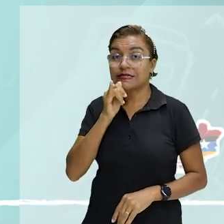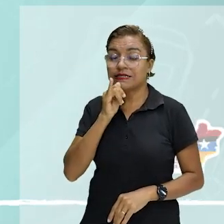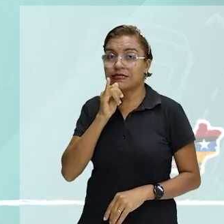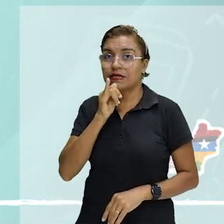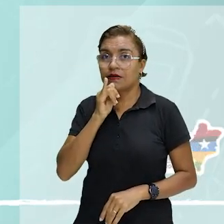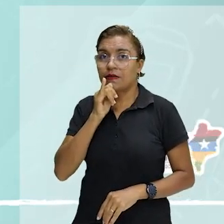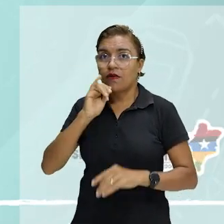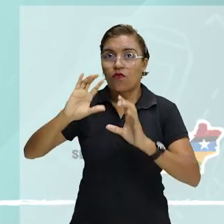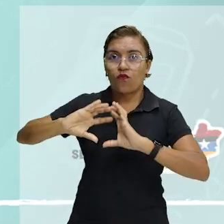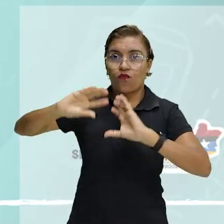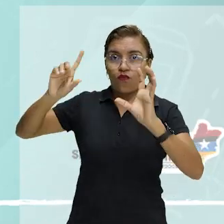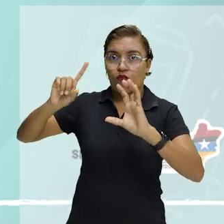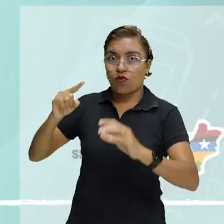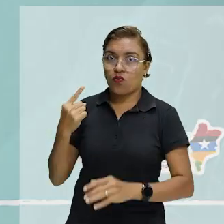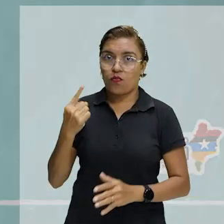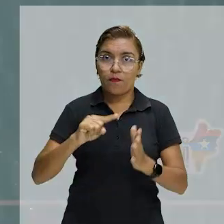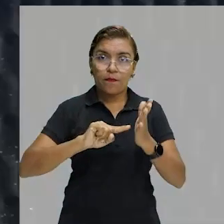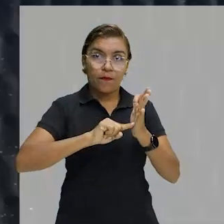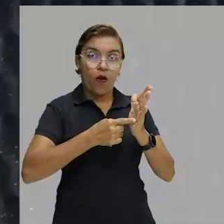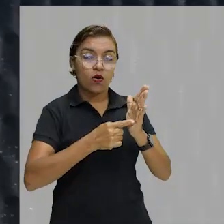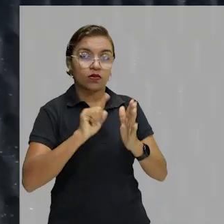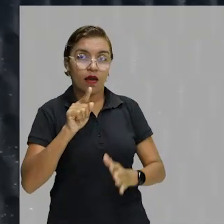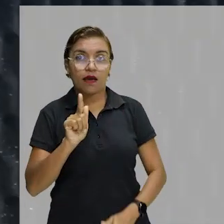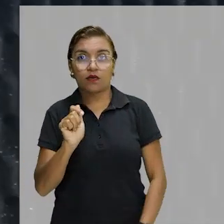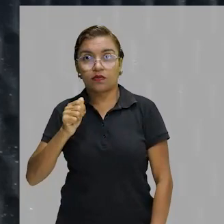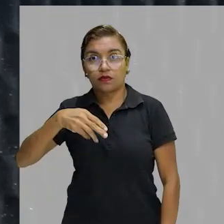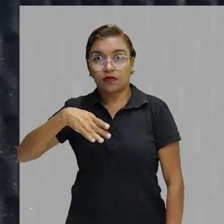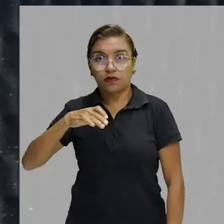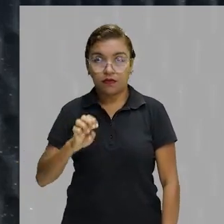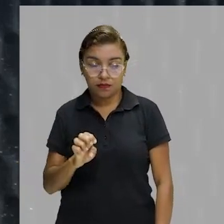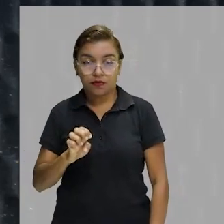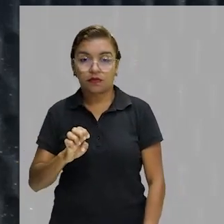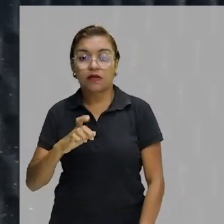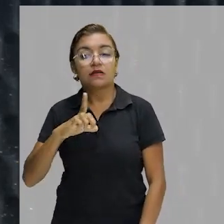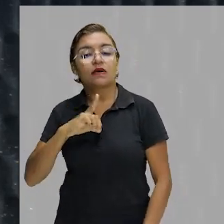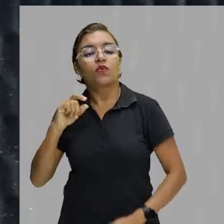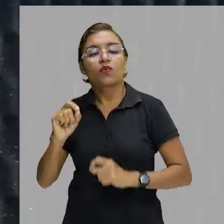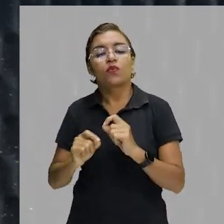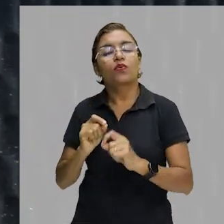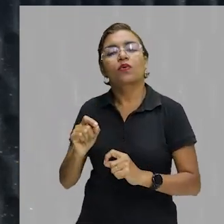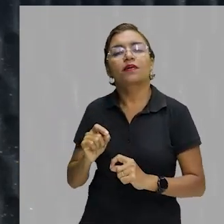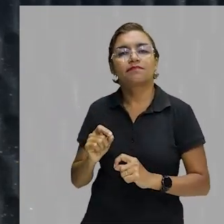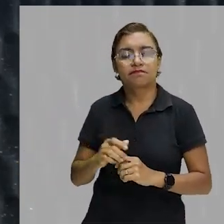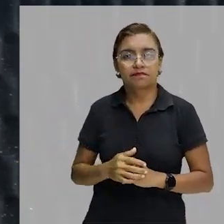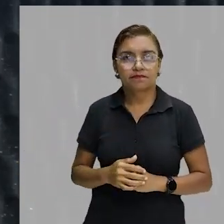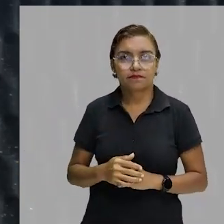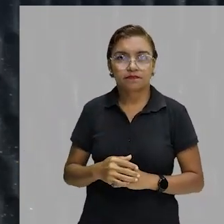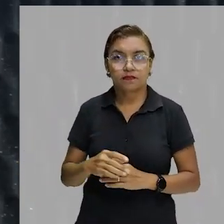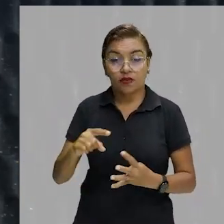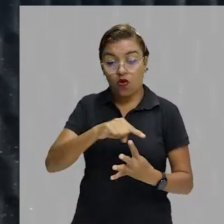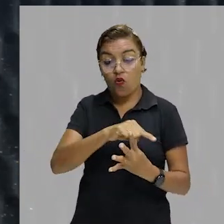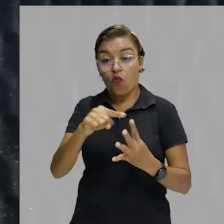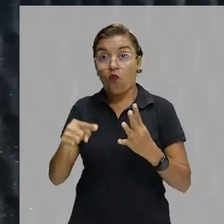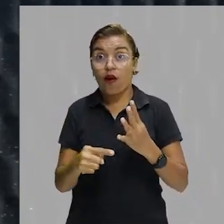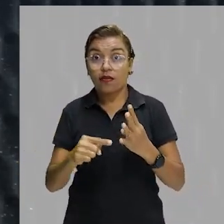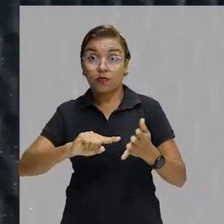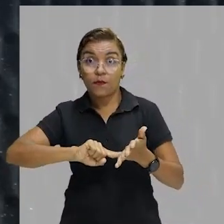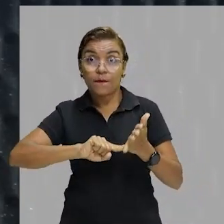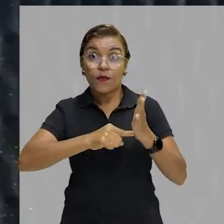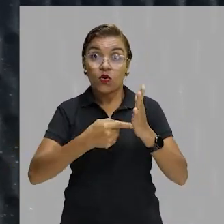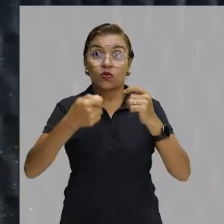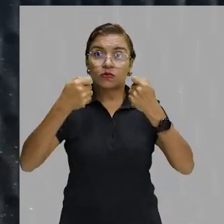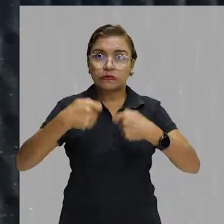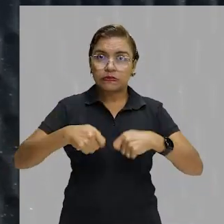um game, tá certo? Para que eu faça um game, eu tenho que fazer o quê? 4 pontos. Tá aqui,